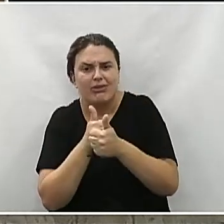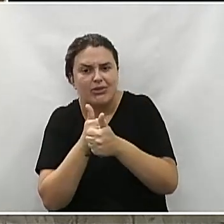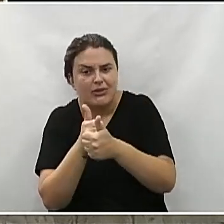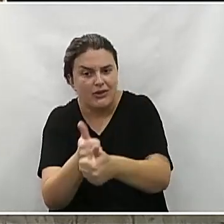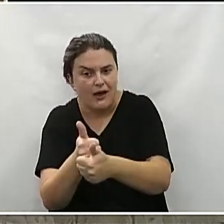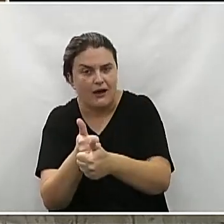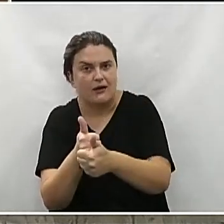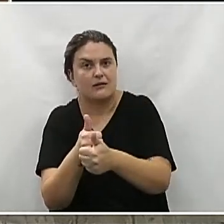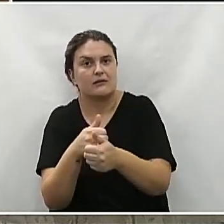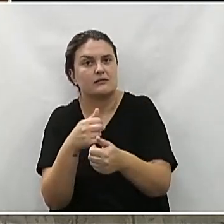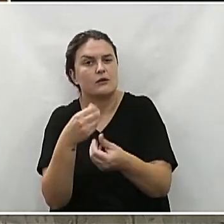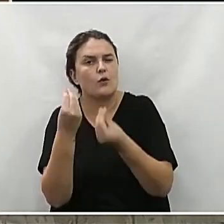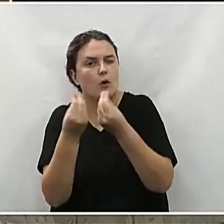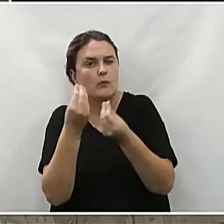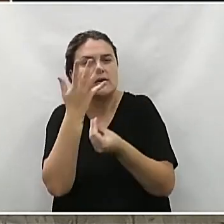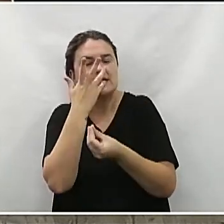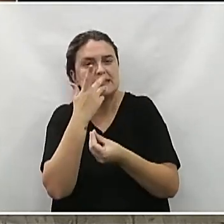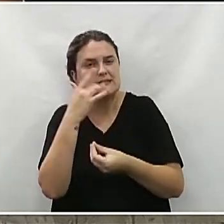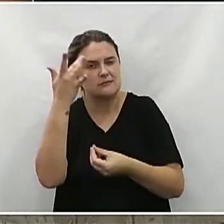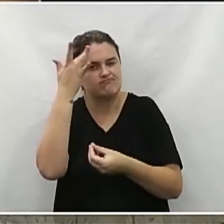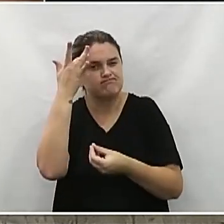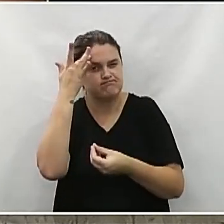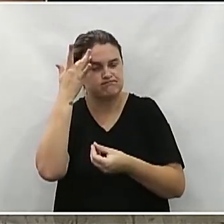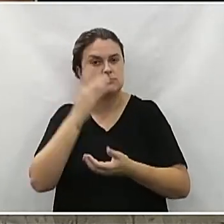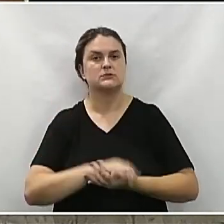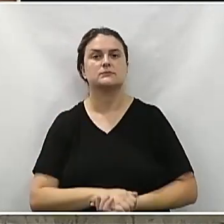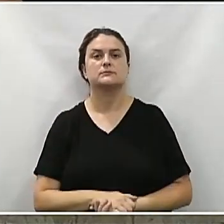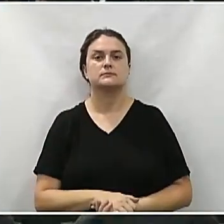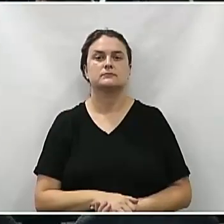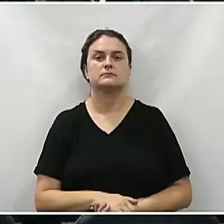blindagem para as nossas crianças. Seria isso.